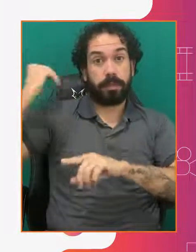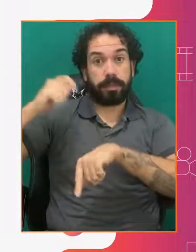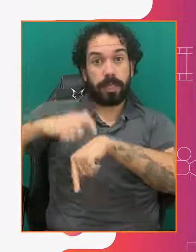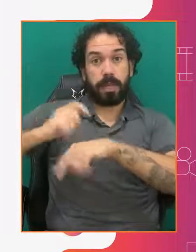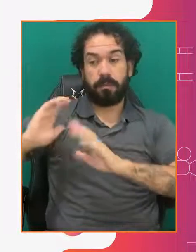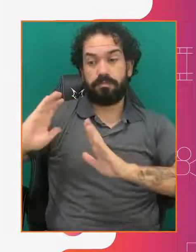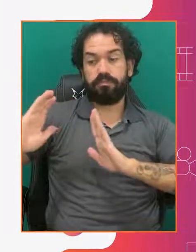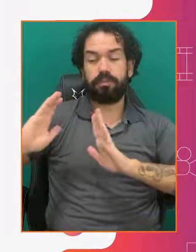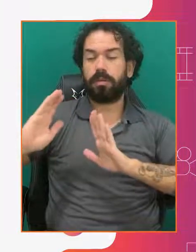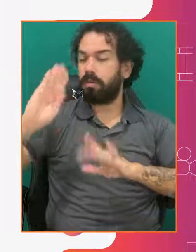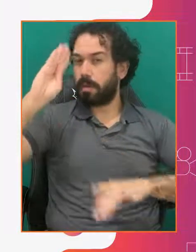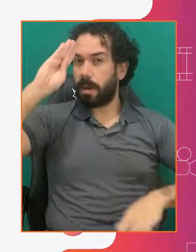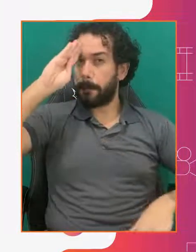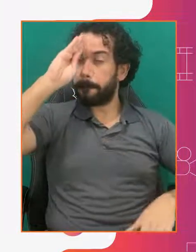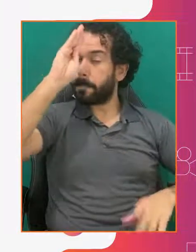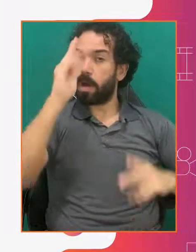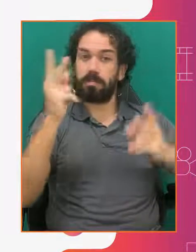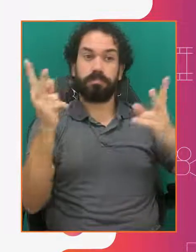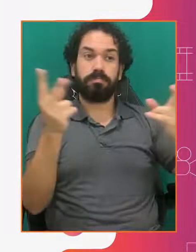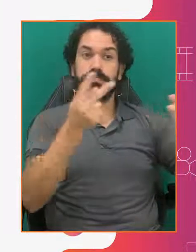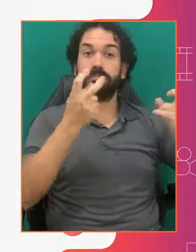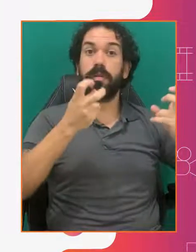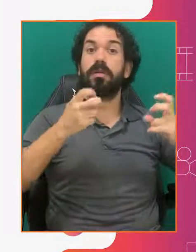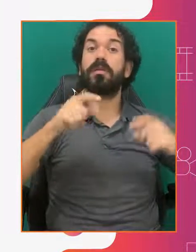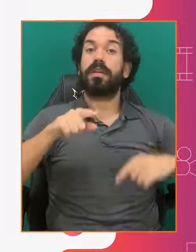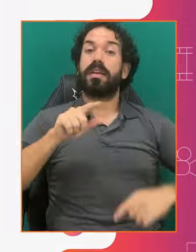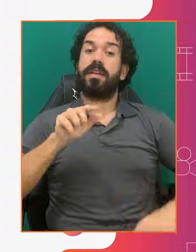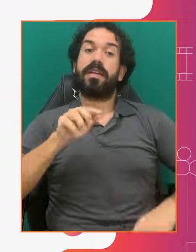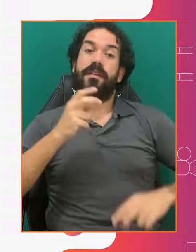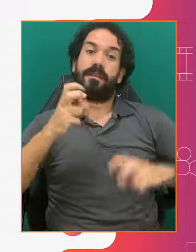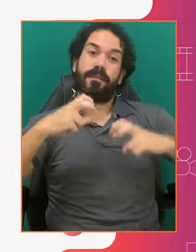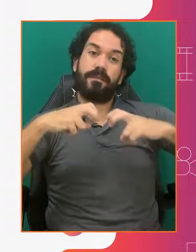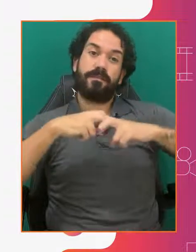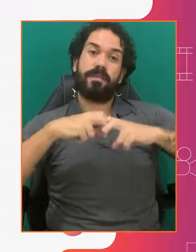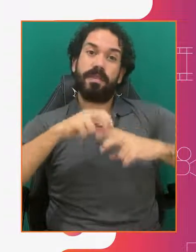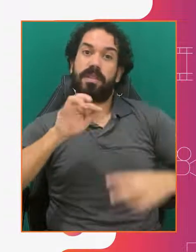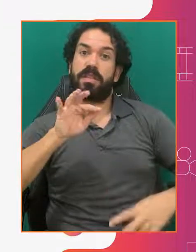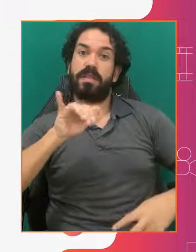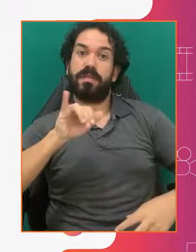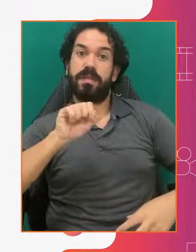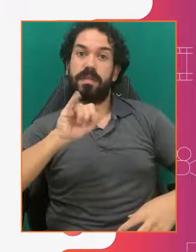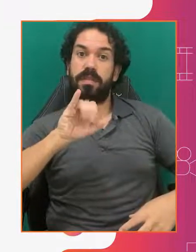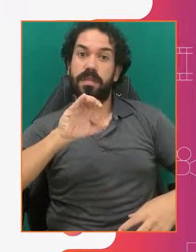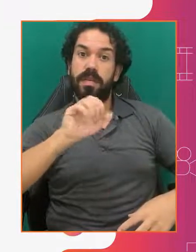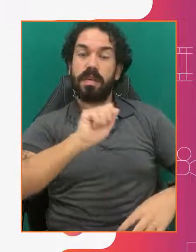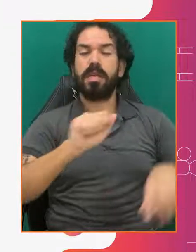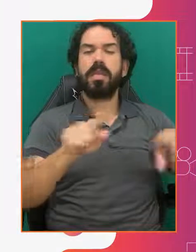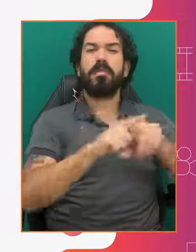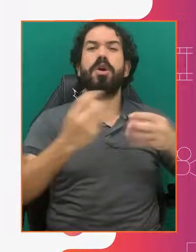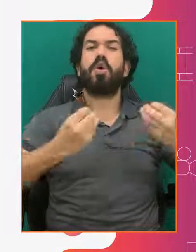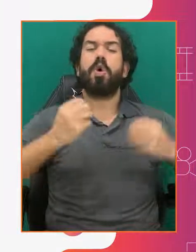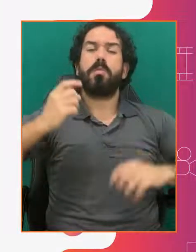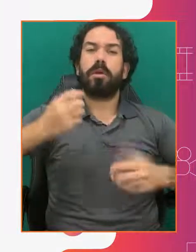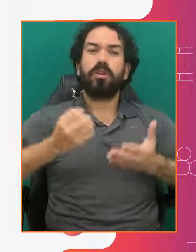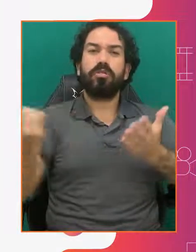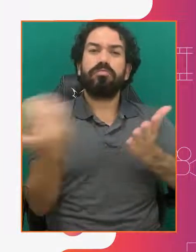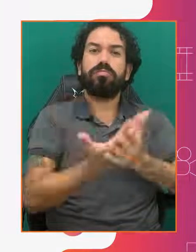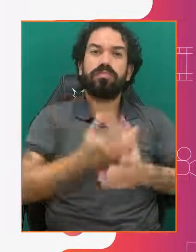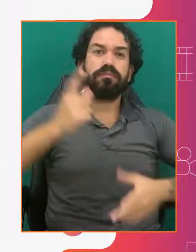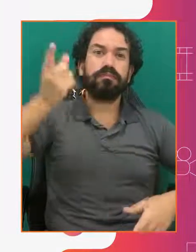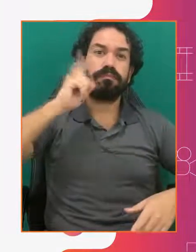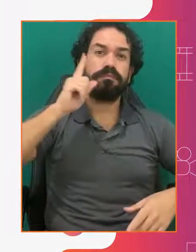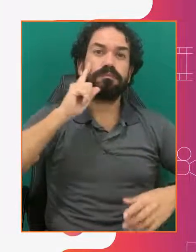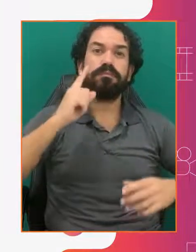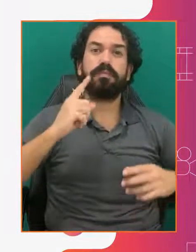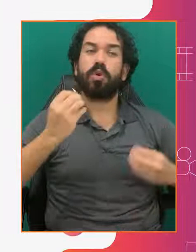em consideração principalmente questões da física ou do comportamento das coisas do dia a dia quando passavam